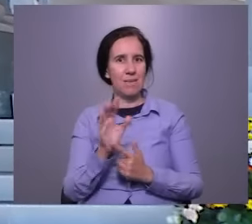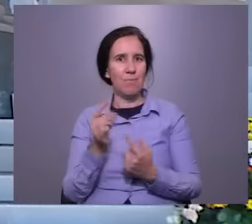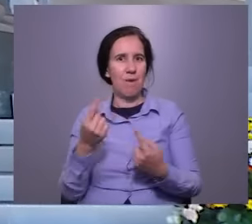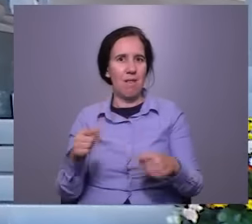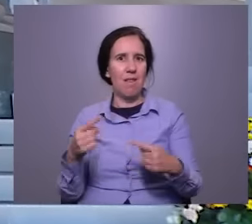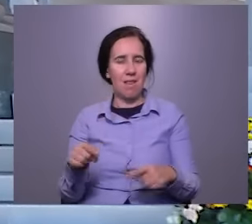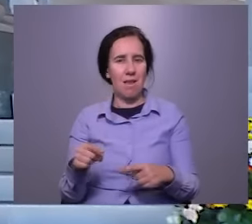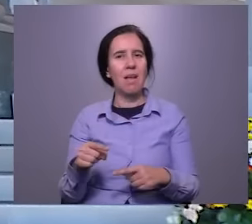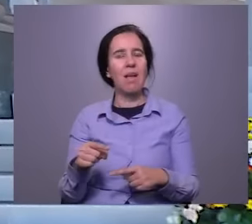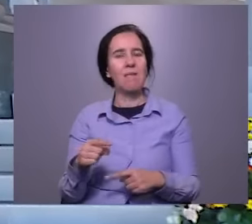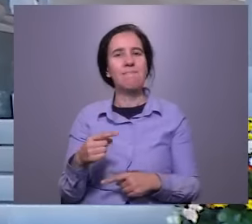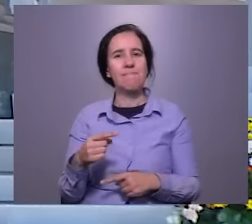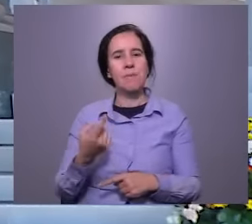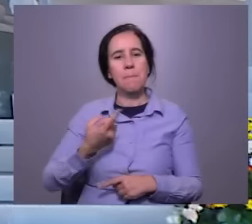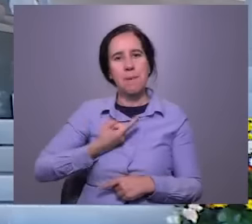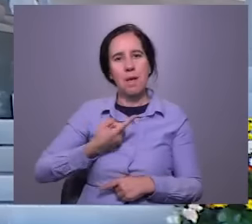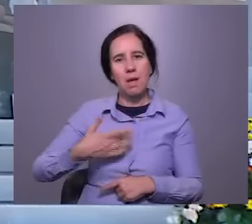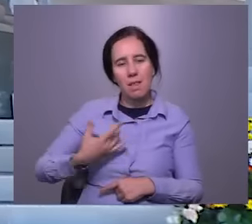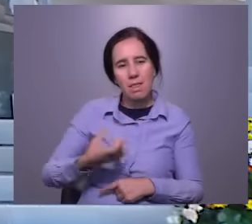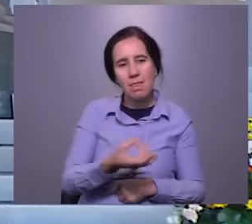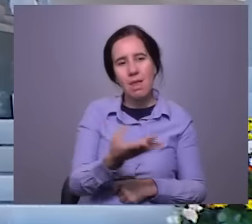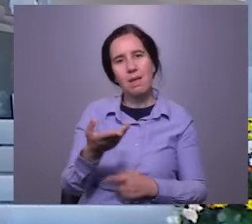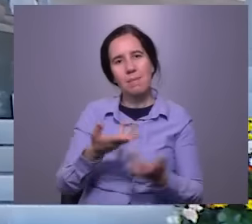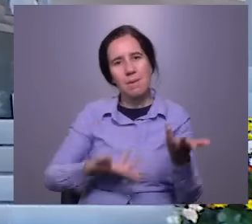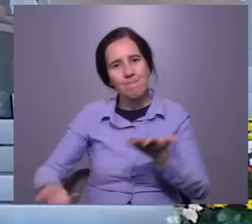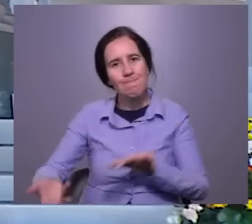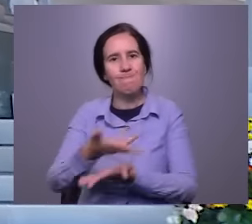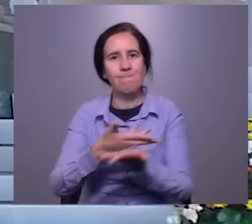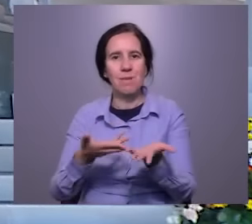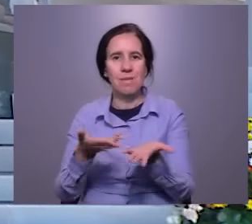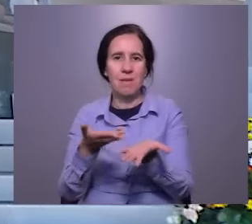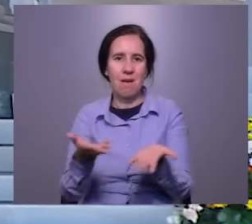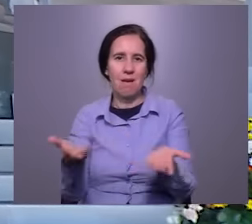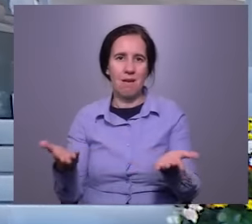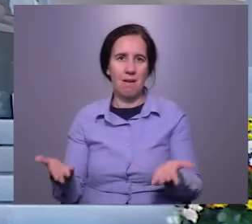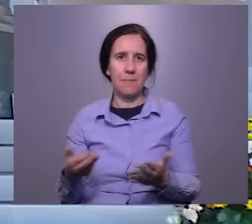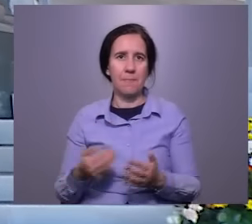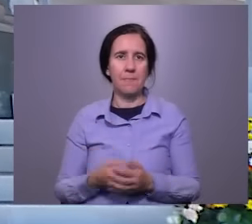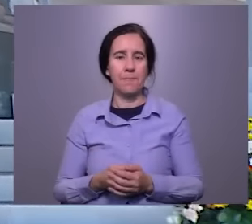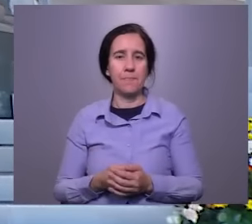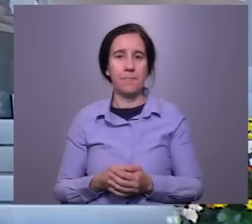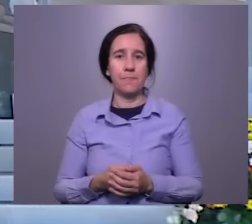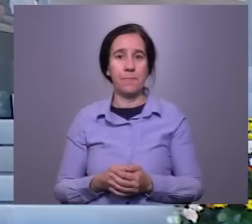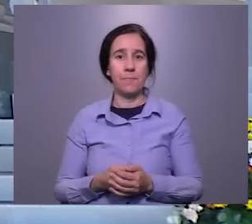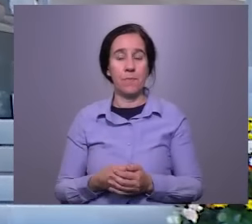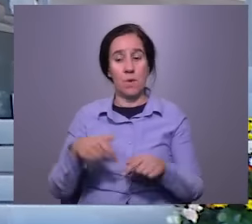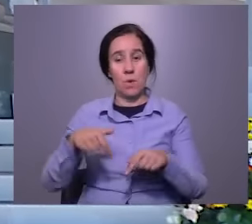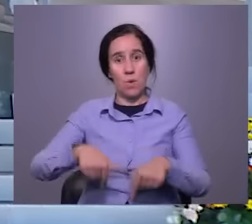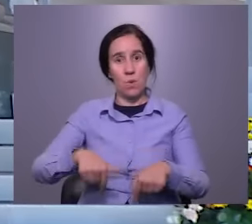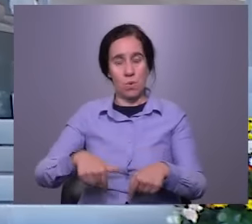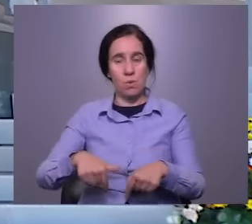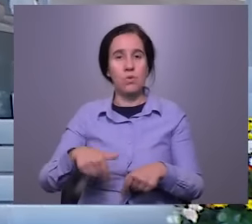lado, procurando em nada os fazer sofrer. São para nós um